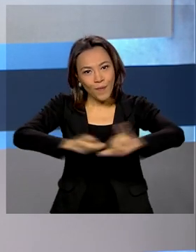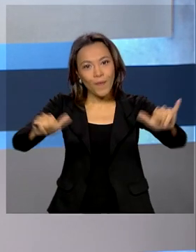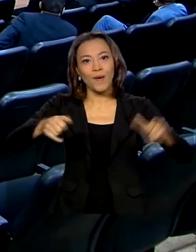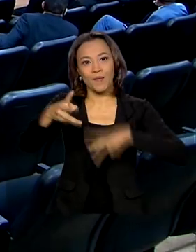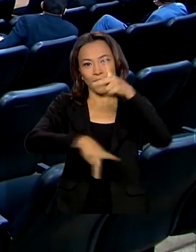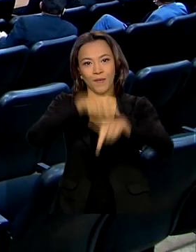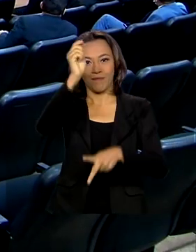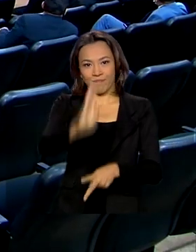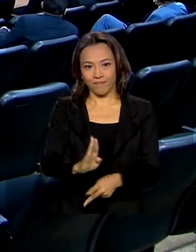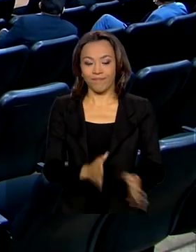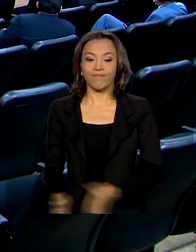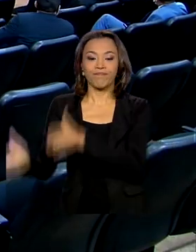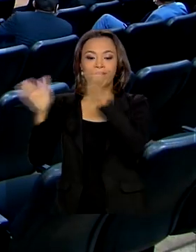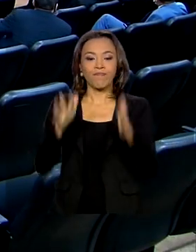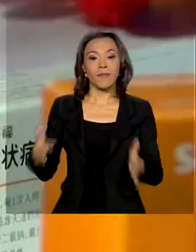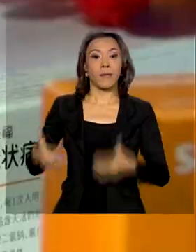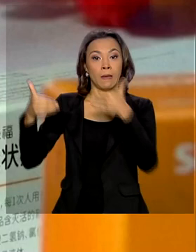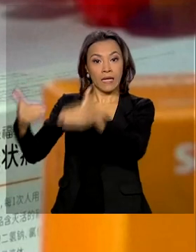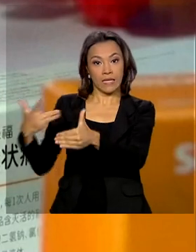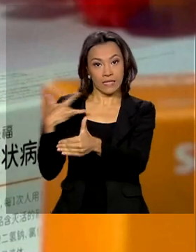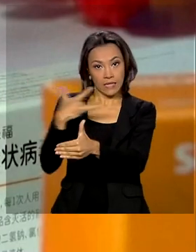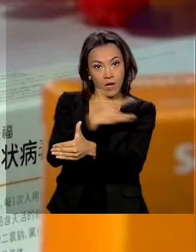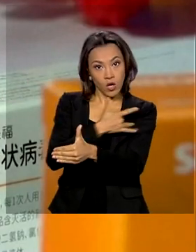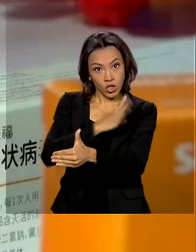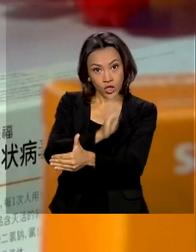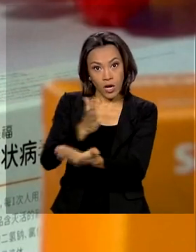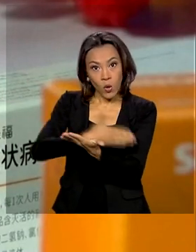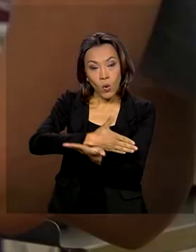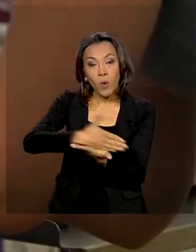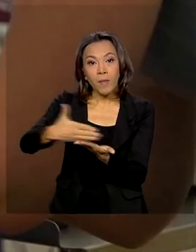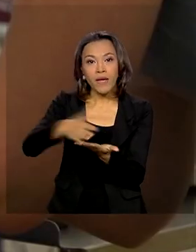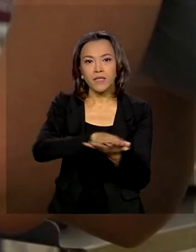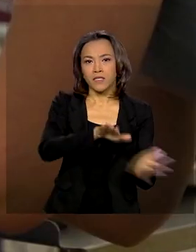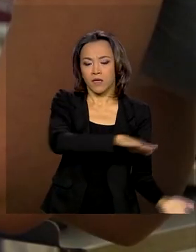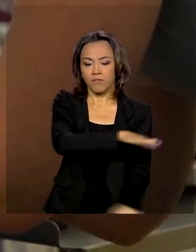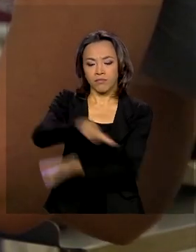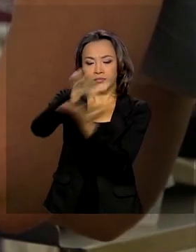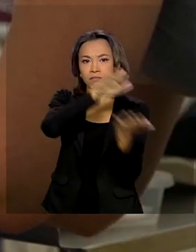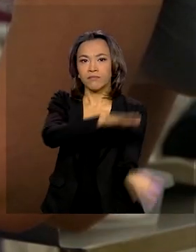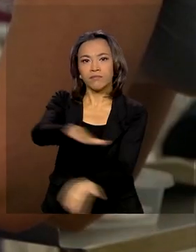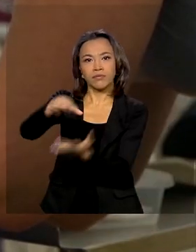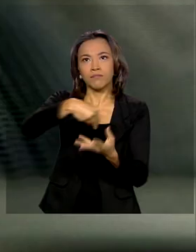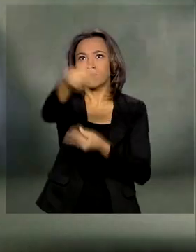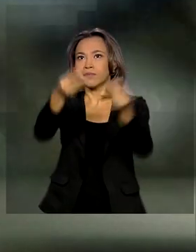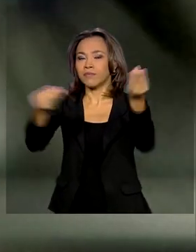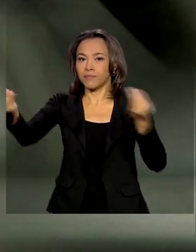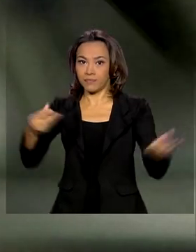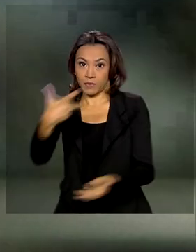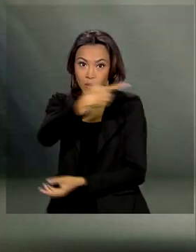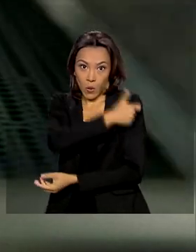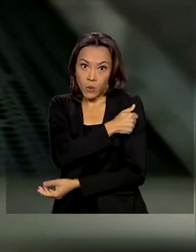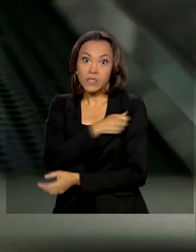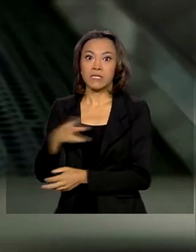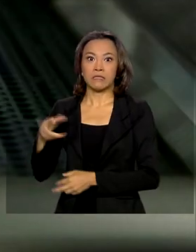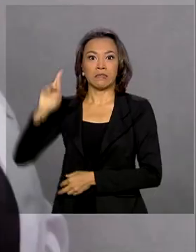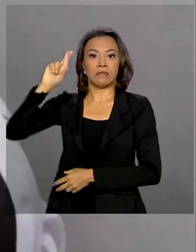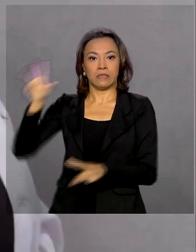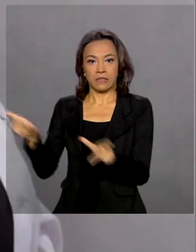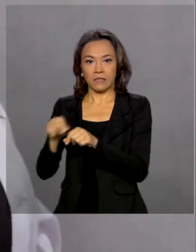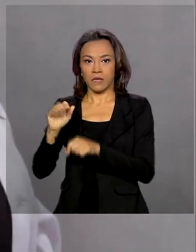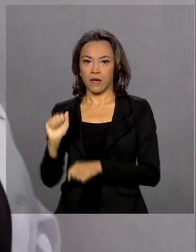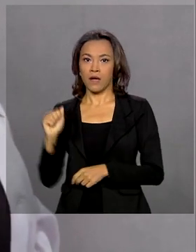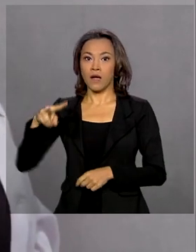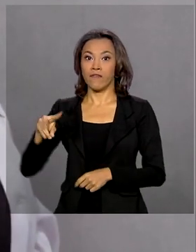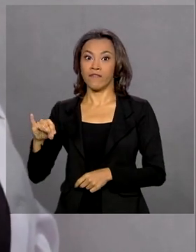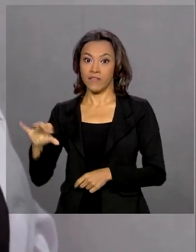brasileiros. Ministério da Saúde começa a distribuir doses contra a Covid-19 após Anvisa autorizar uso emergencial